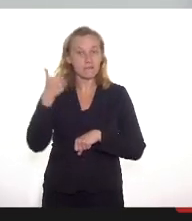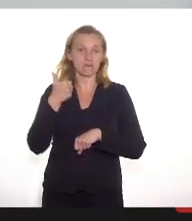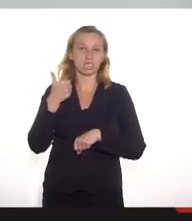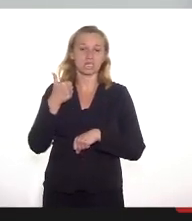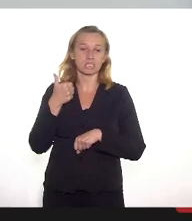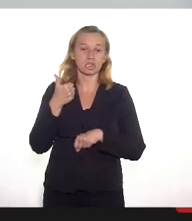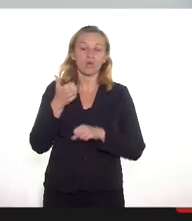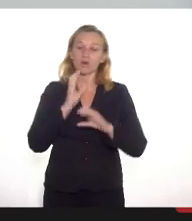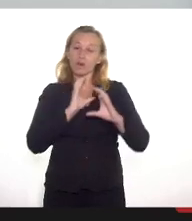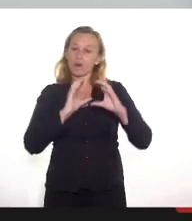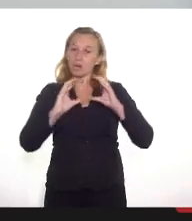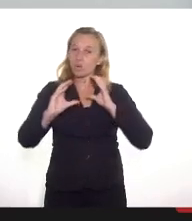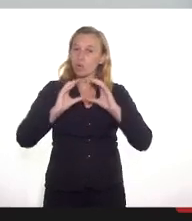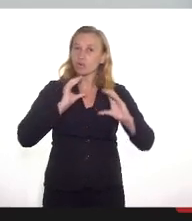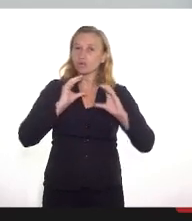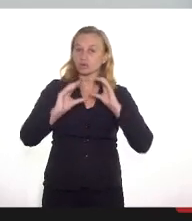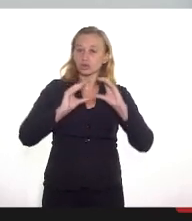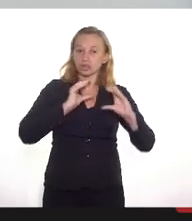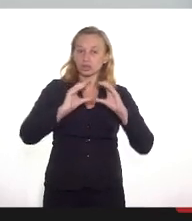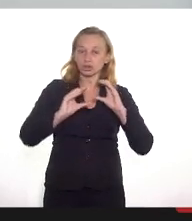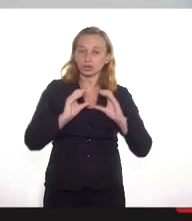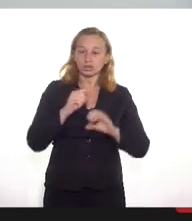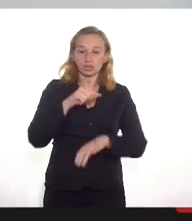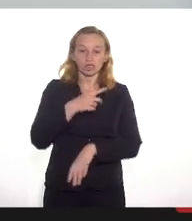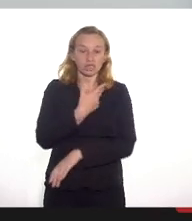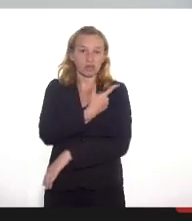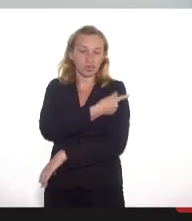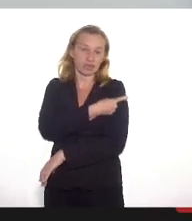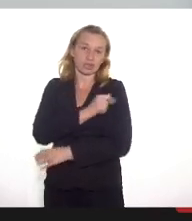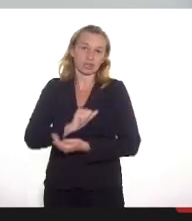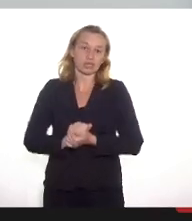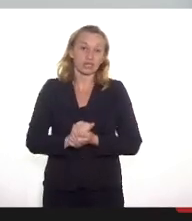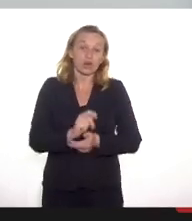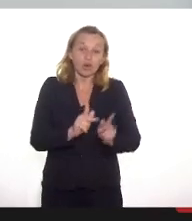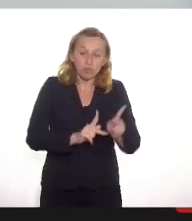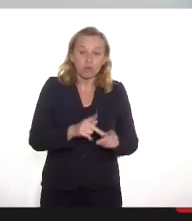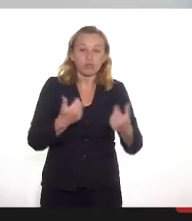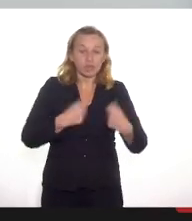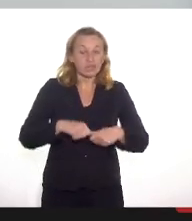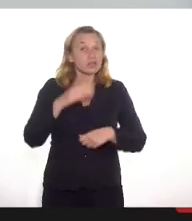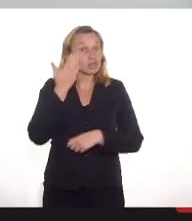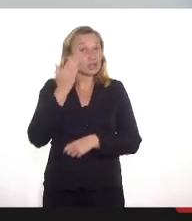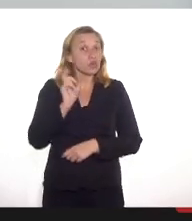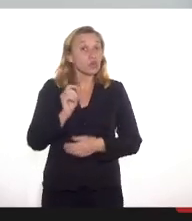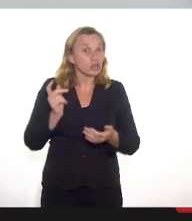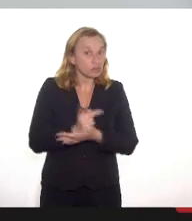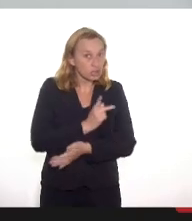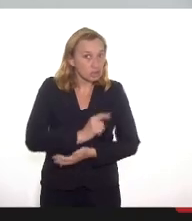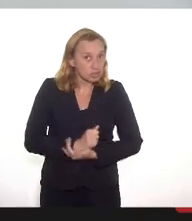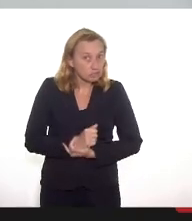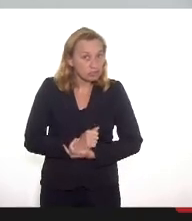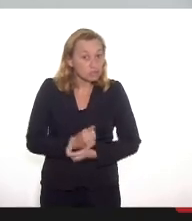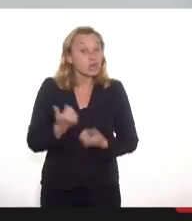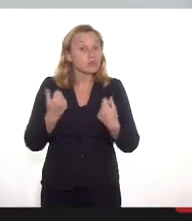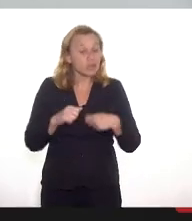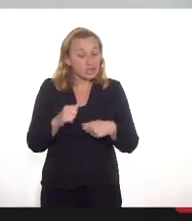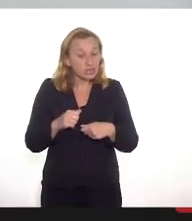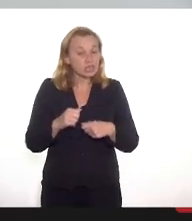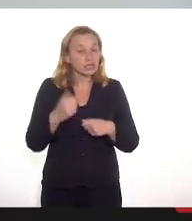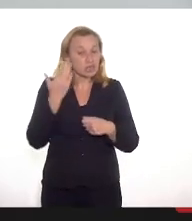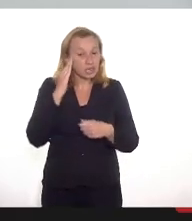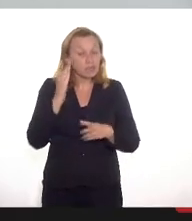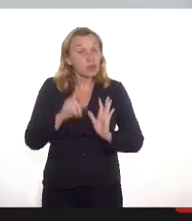a comunicação dessa vacinação a população precisa entender o que aconteceu ela precisa entender para